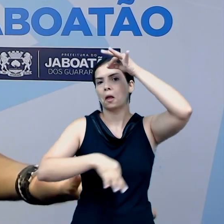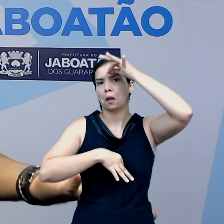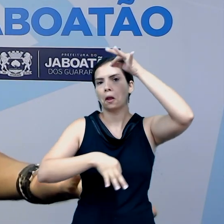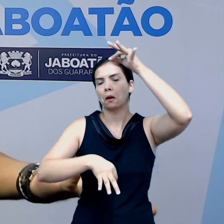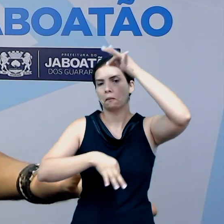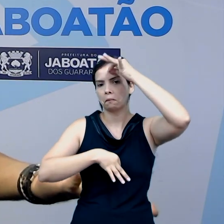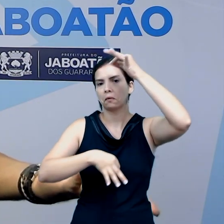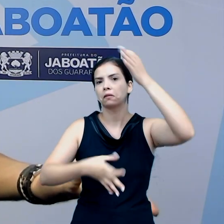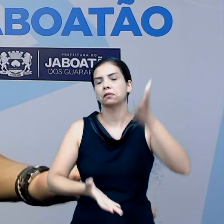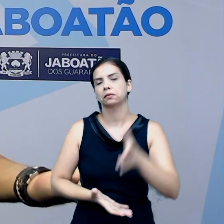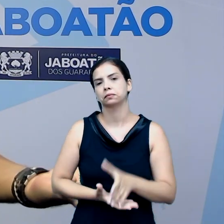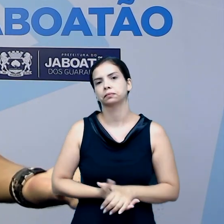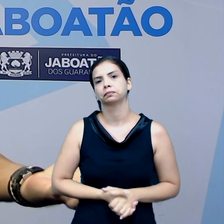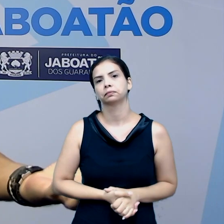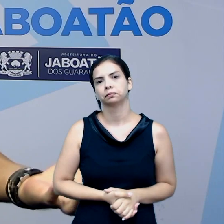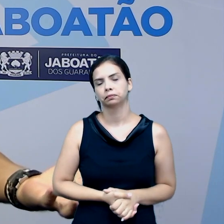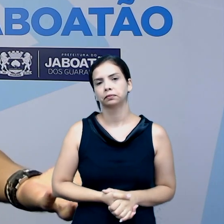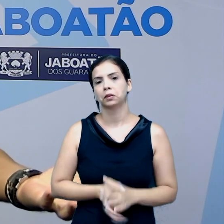denúncia